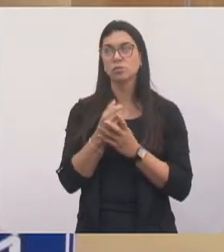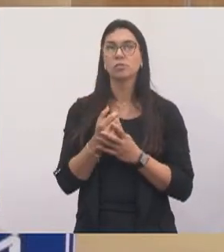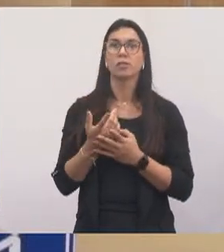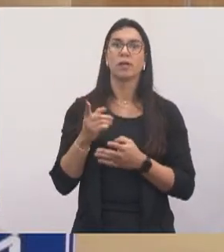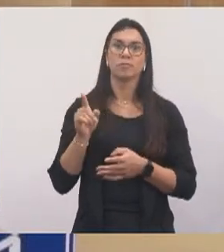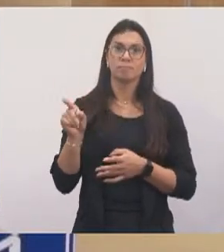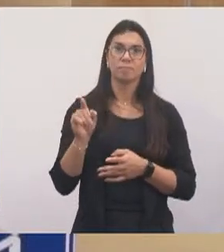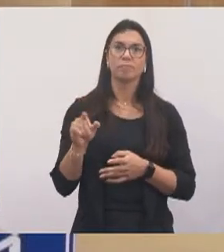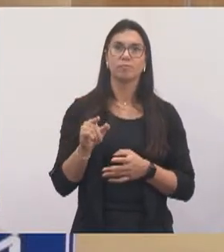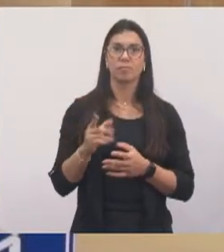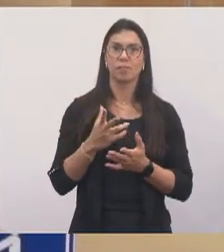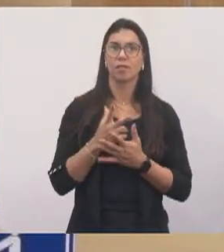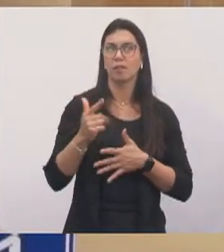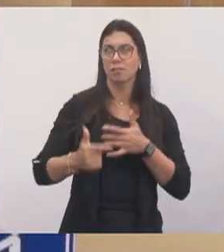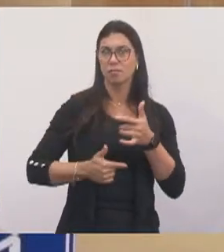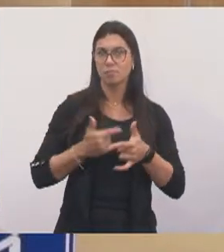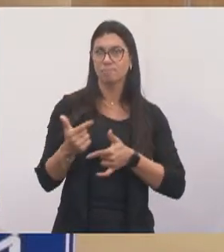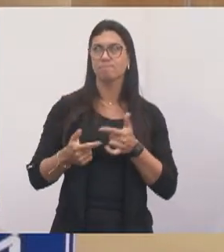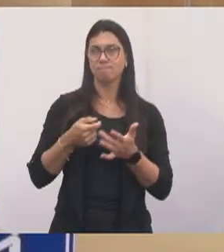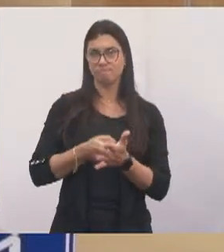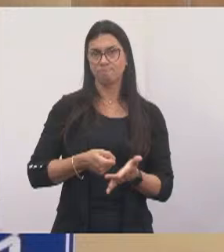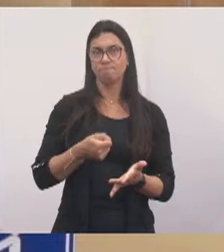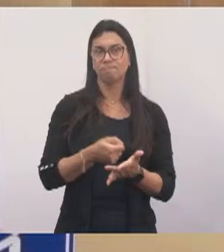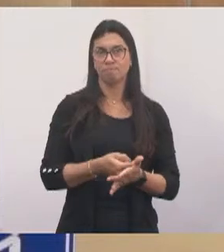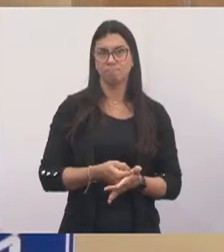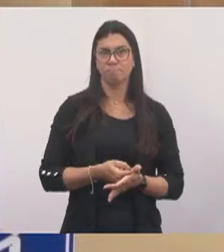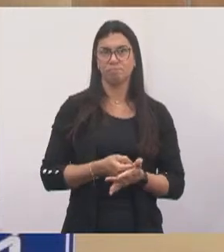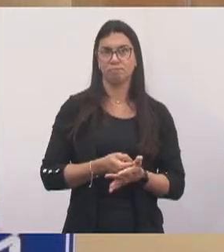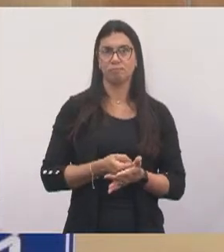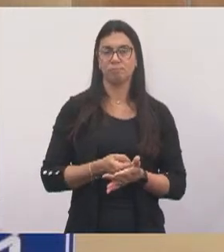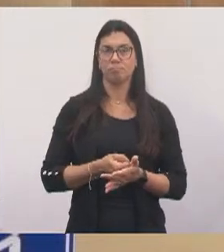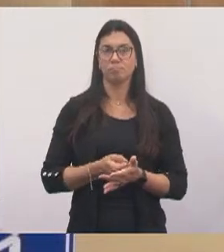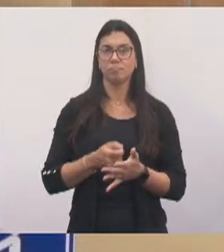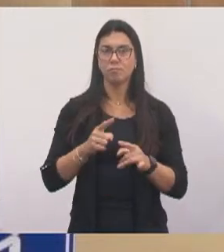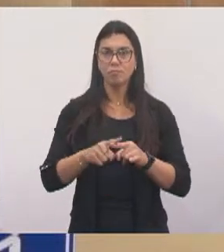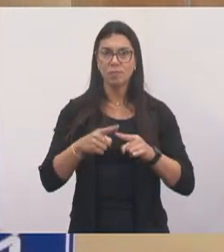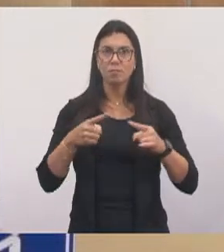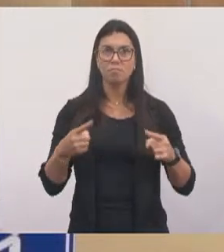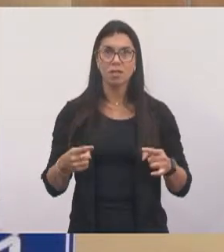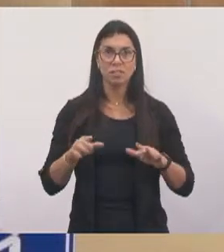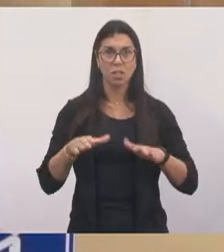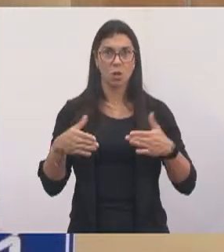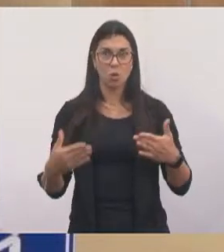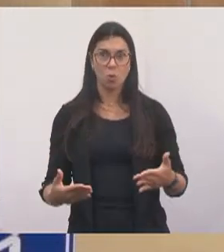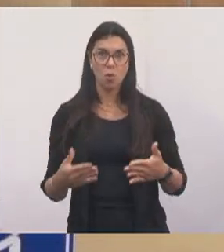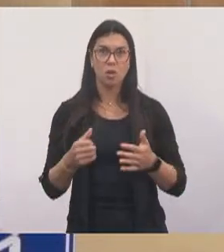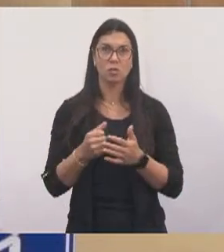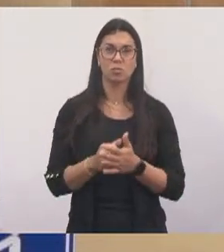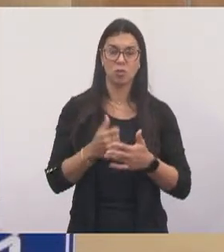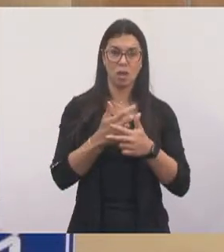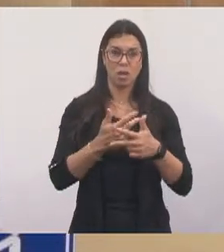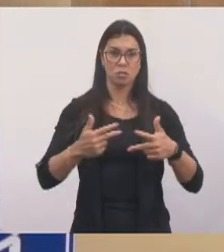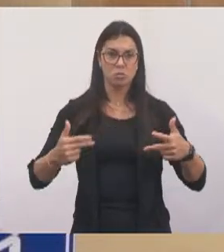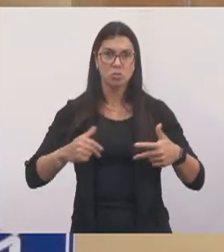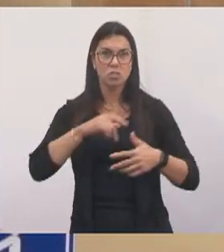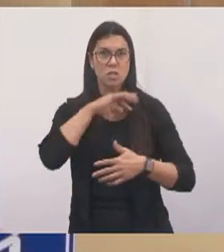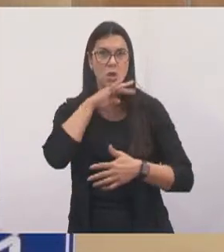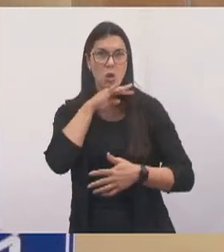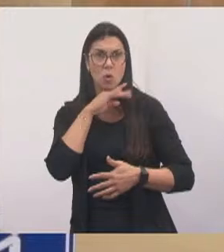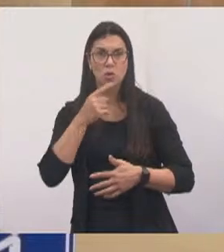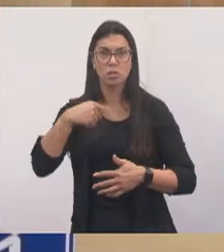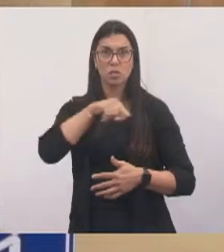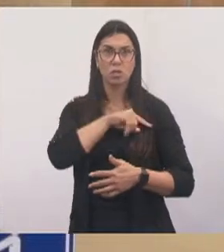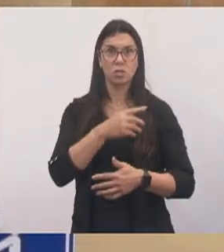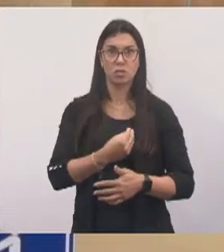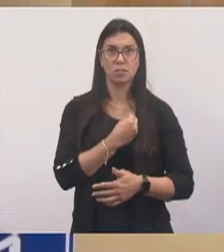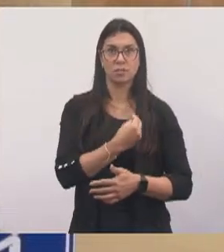quero dizer para você, Sônia, que as pedras que são colocadas no caminho só fortalecem ainda mais